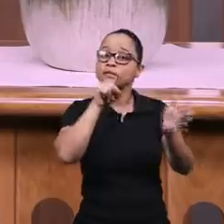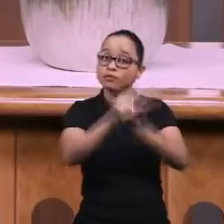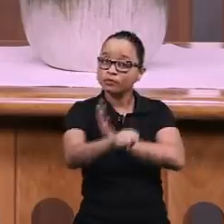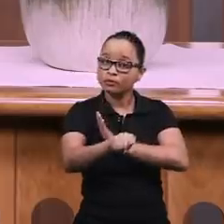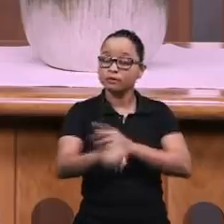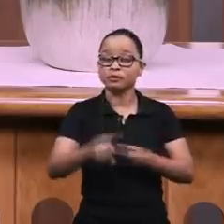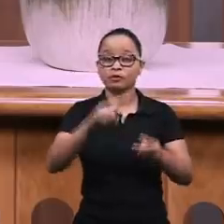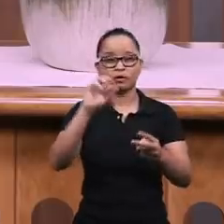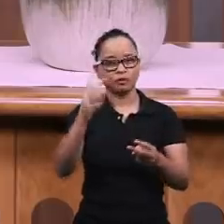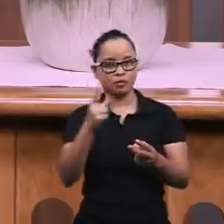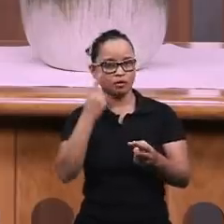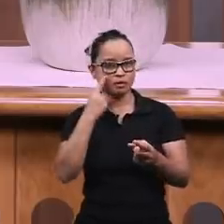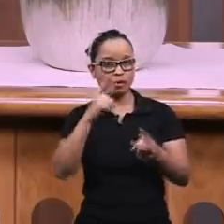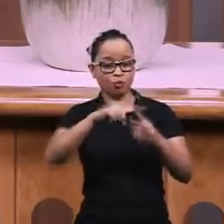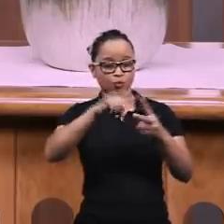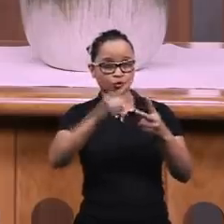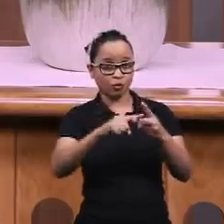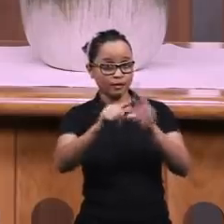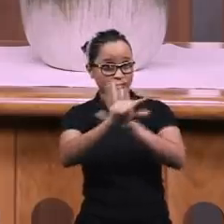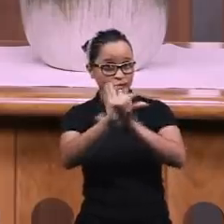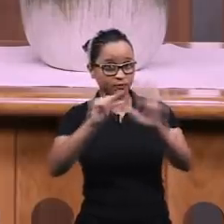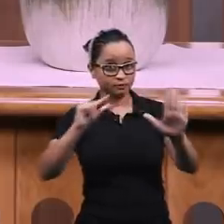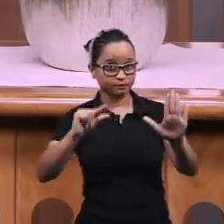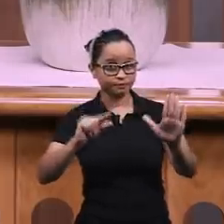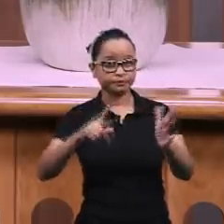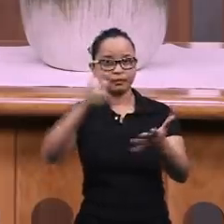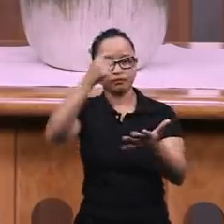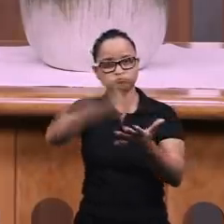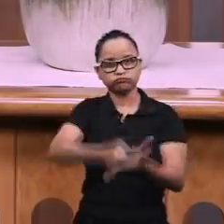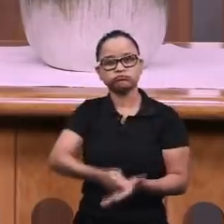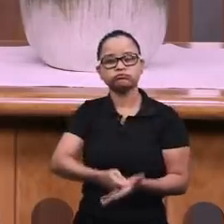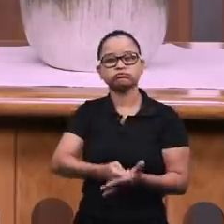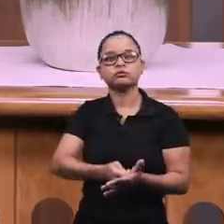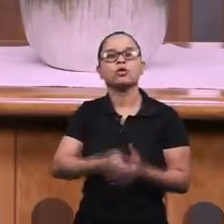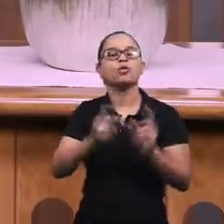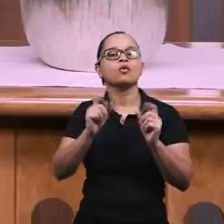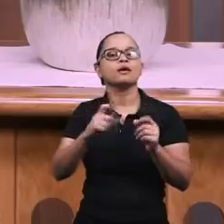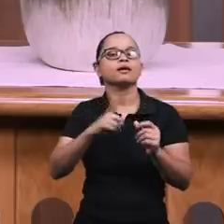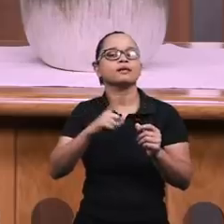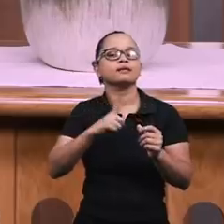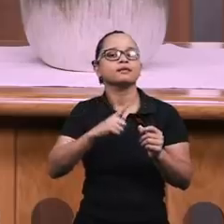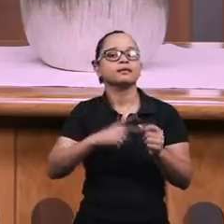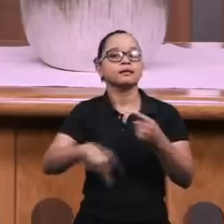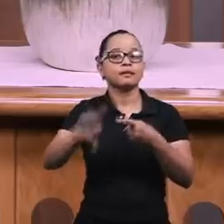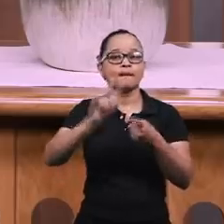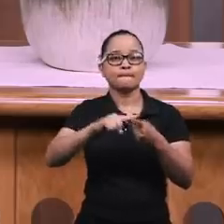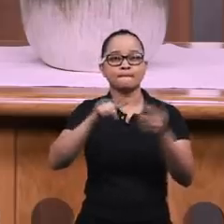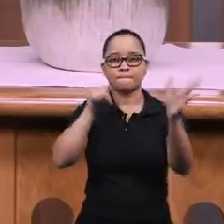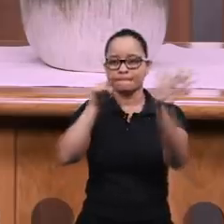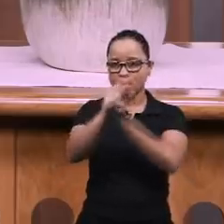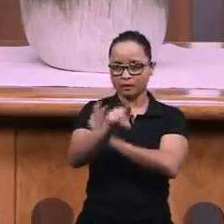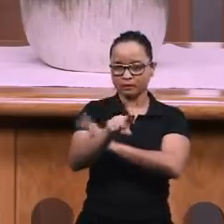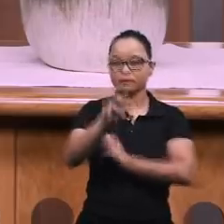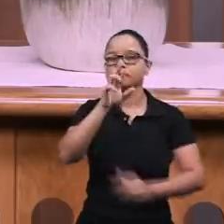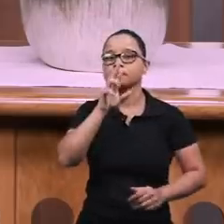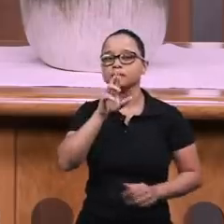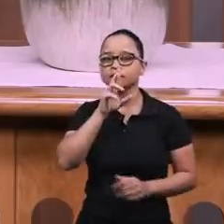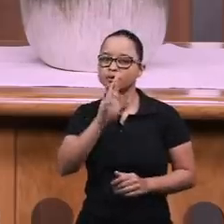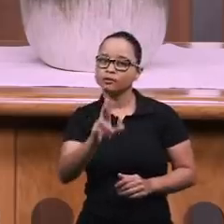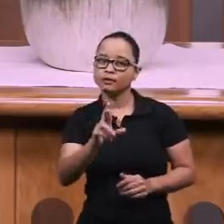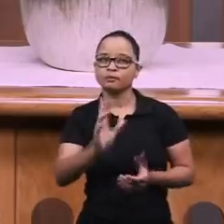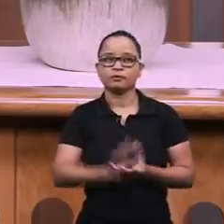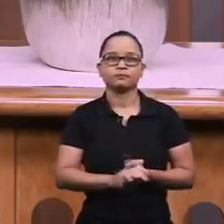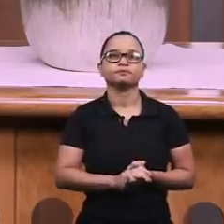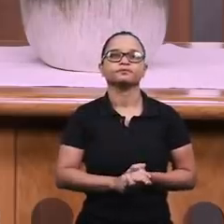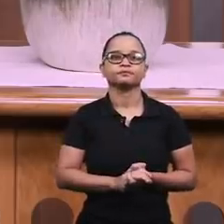então são dois versos que vão confirmar ali o que foi trazido na primeira pergunta da primeira